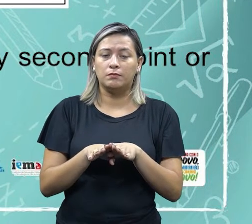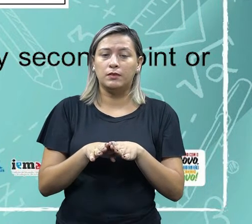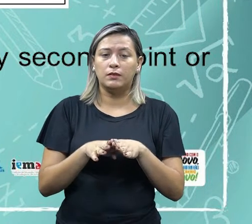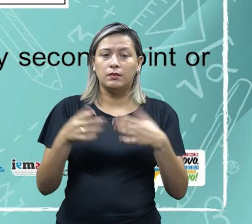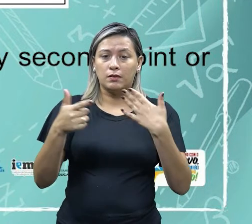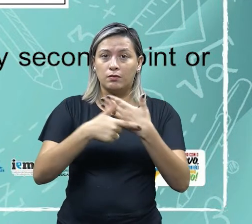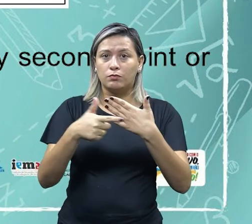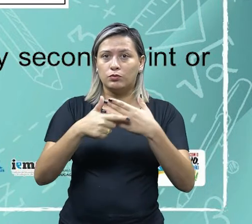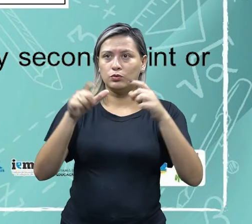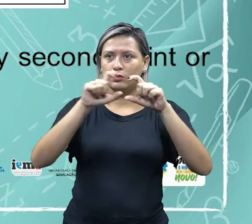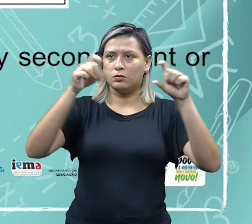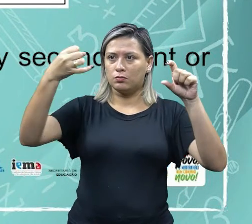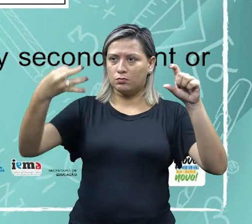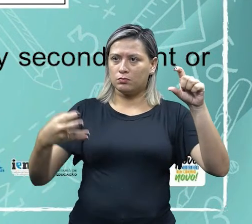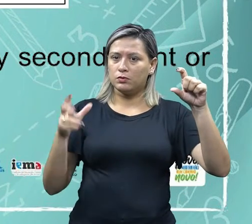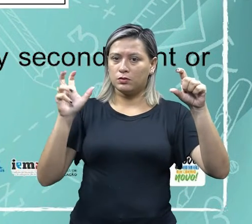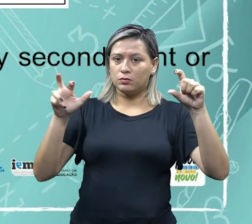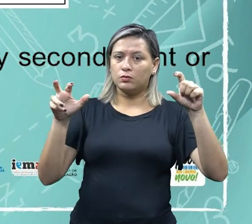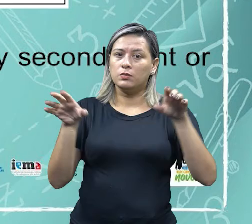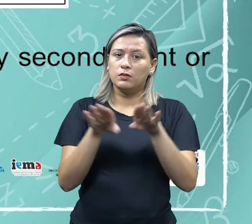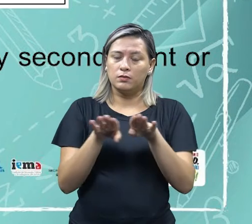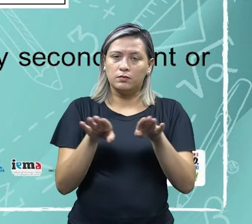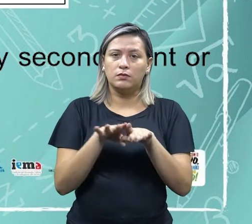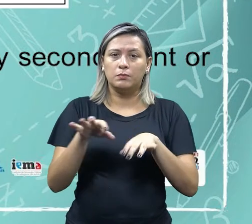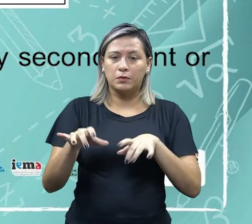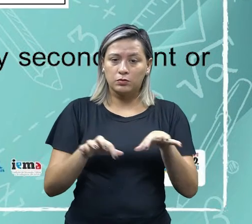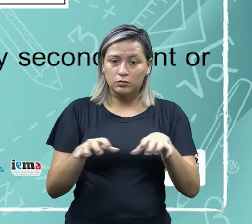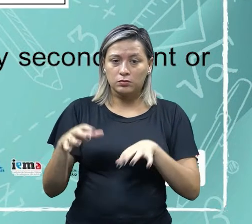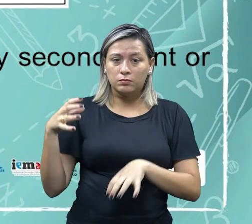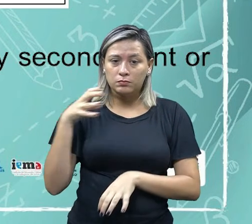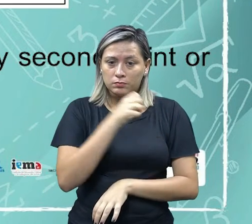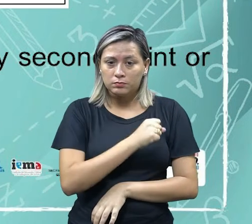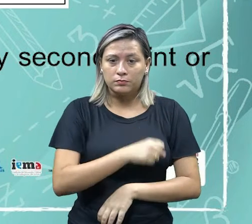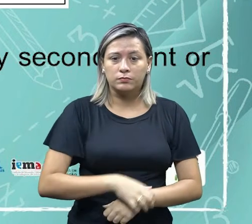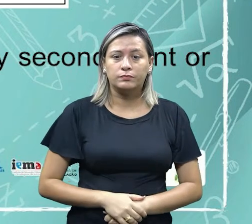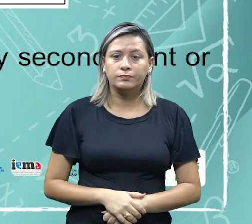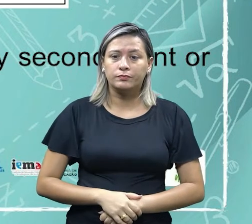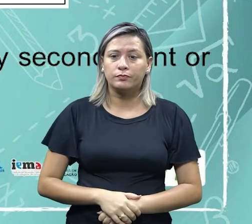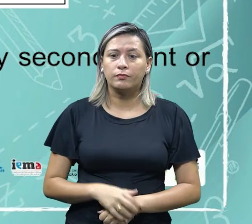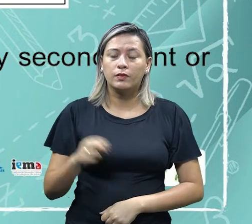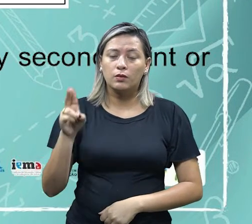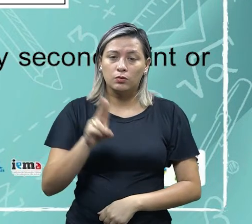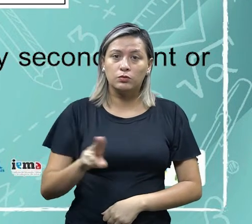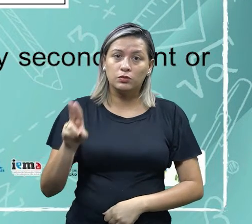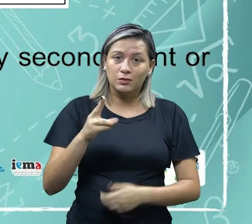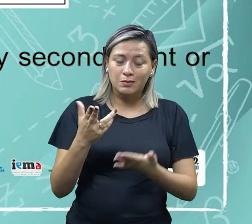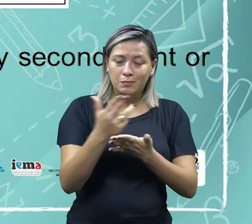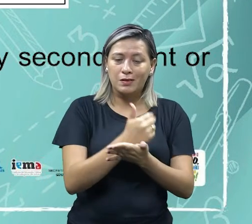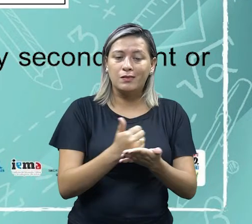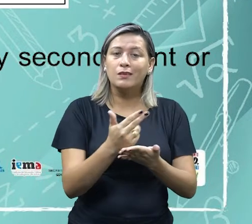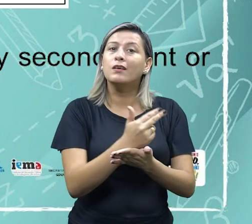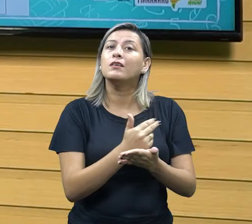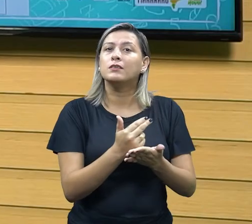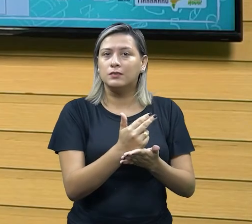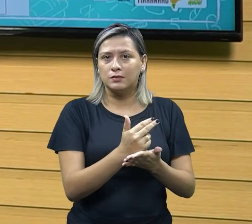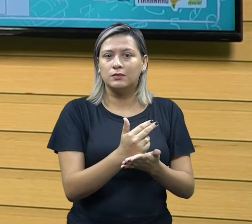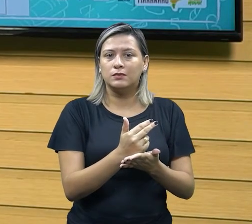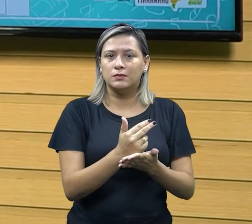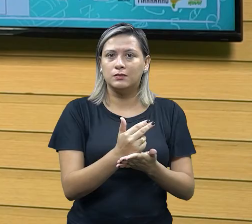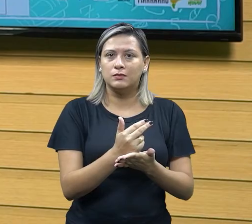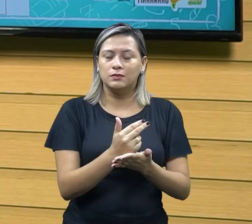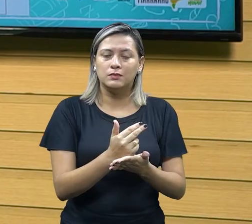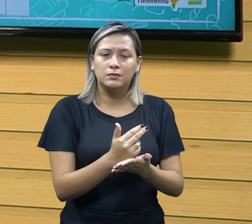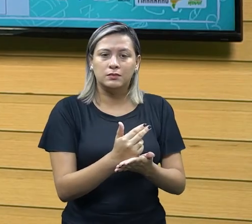muito usada principalmente para trabalhar com desenhos que são proporcionais.